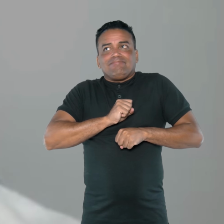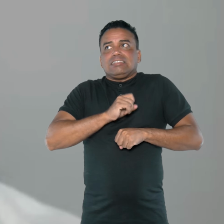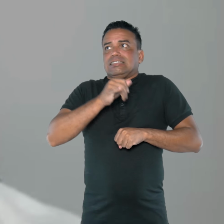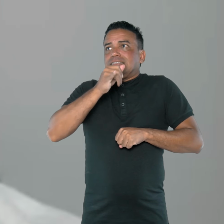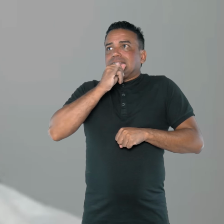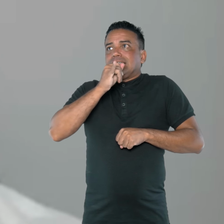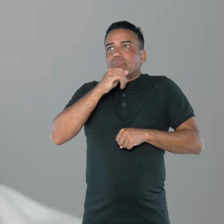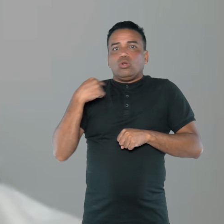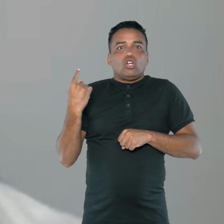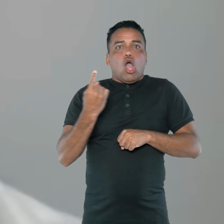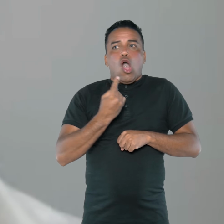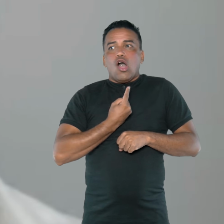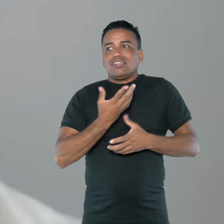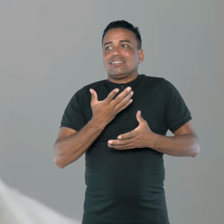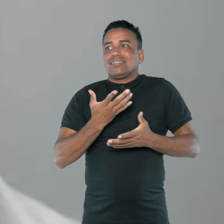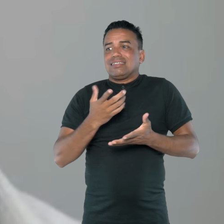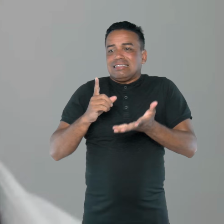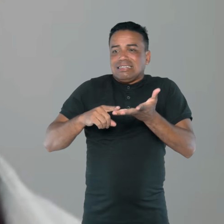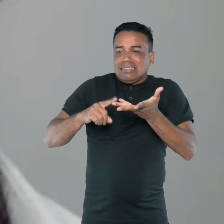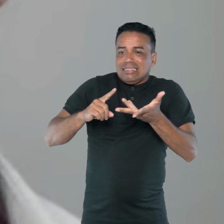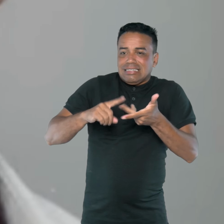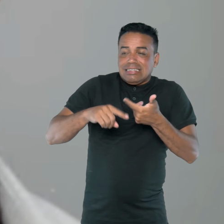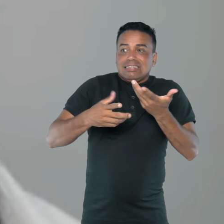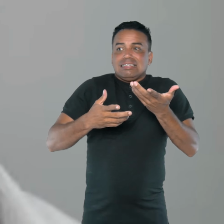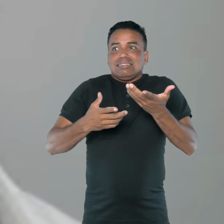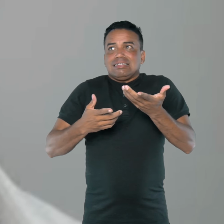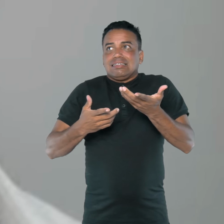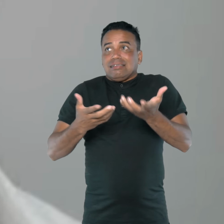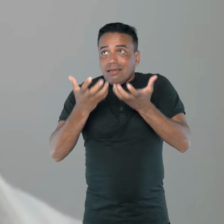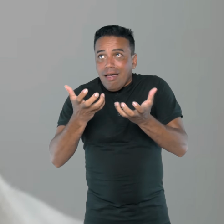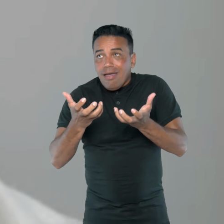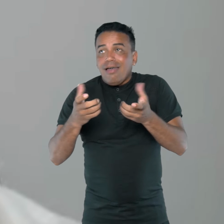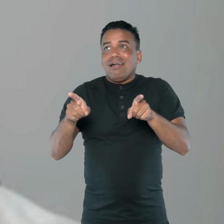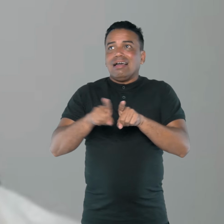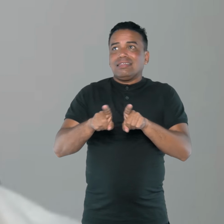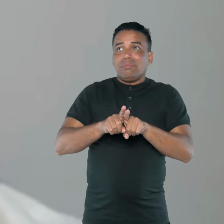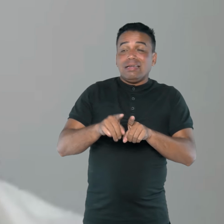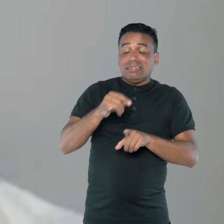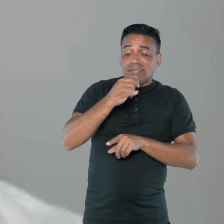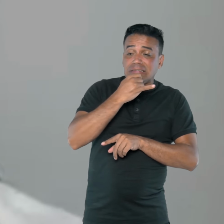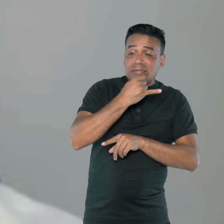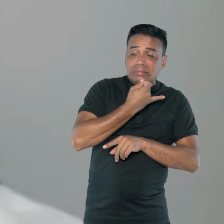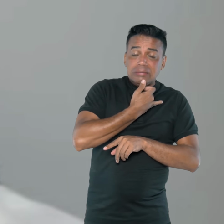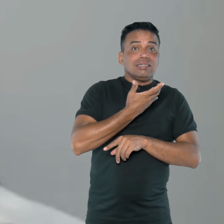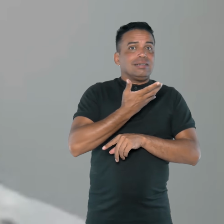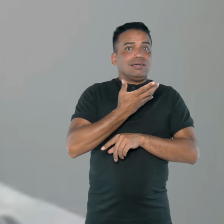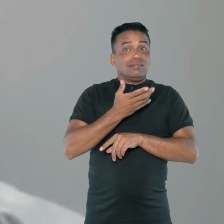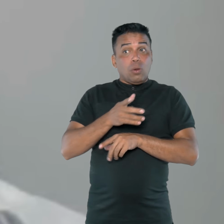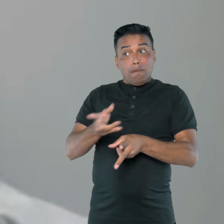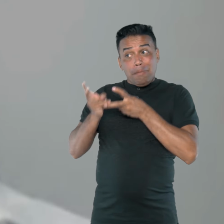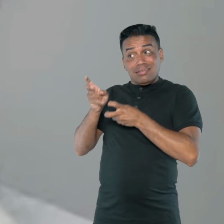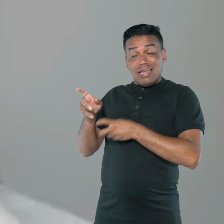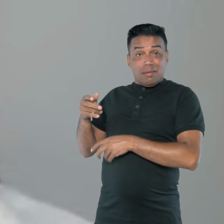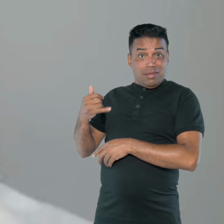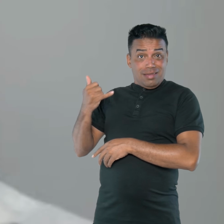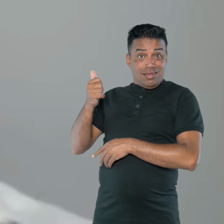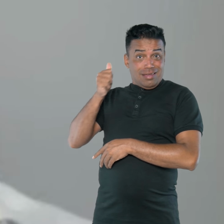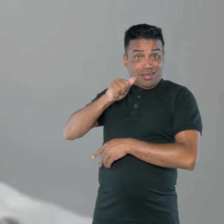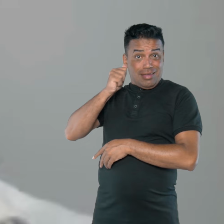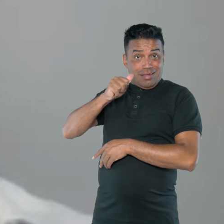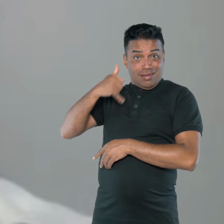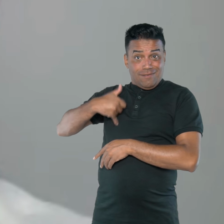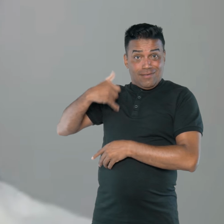nossas expectativas e frustrações quando a gente percebe que de fato o destino dela é aquele